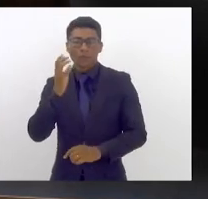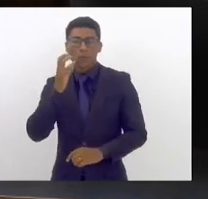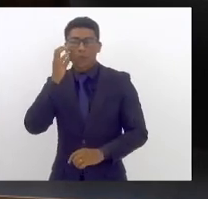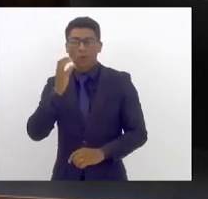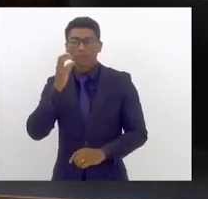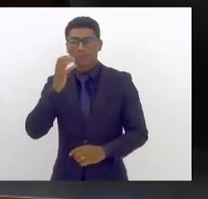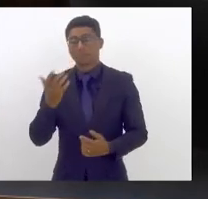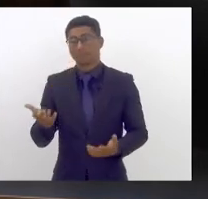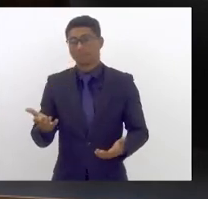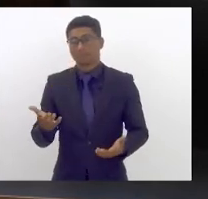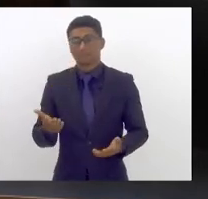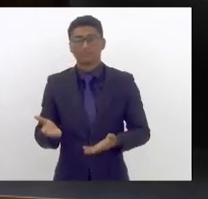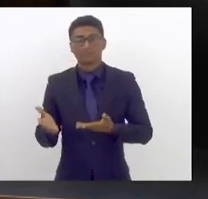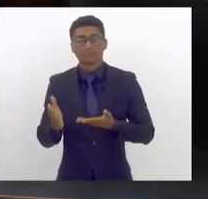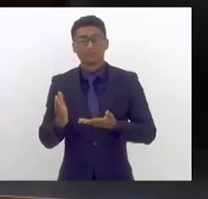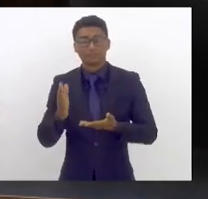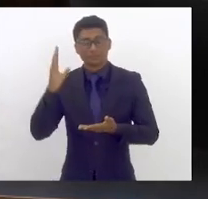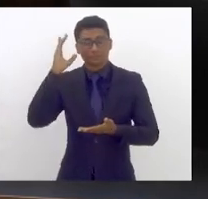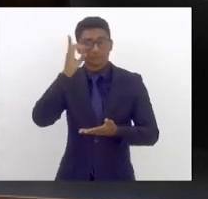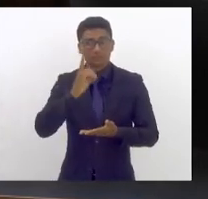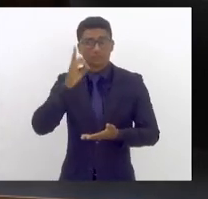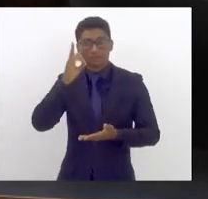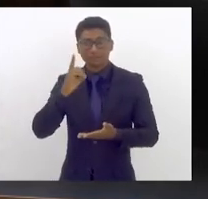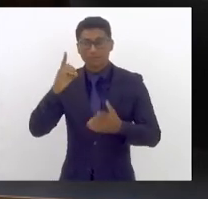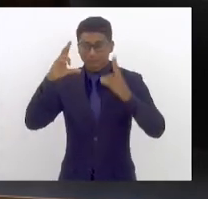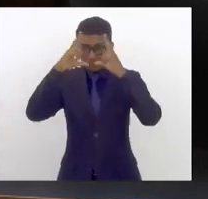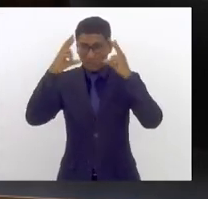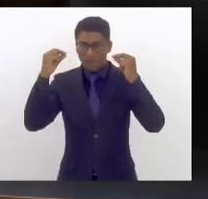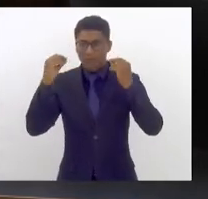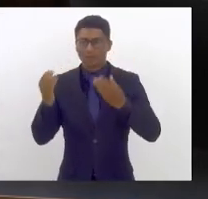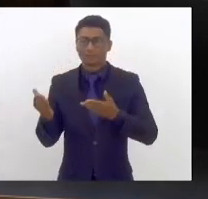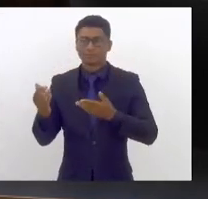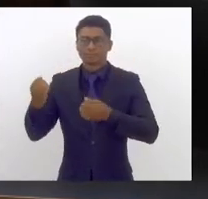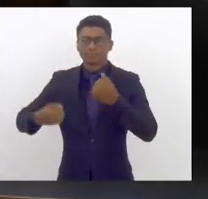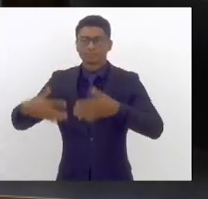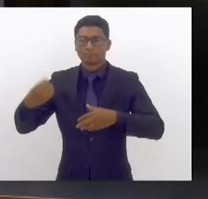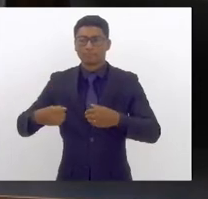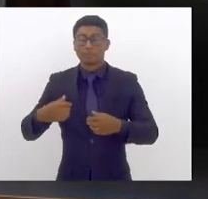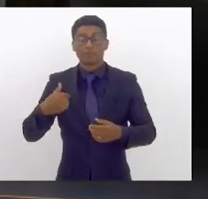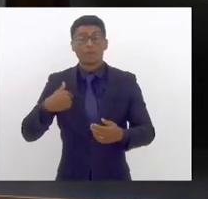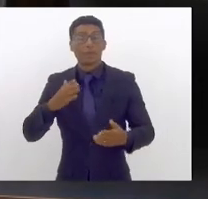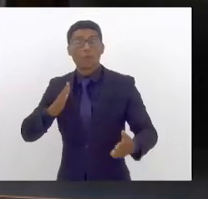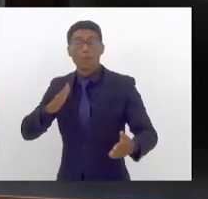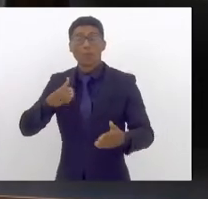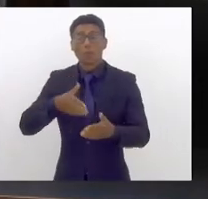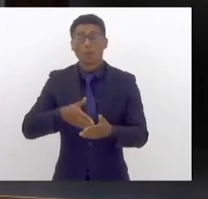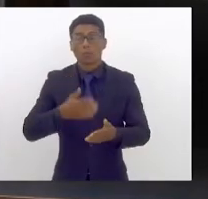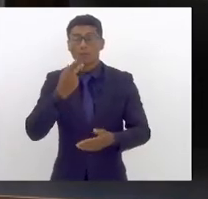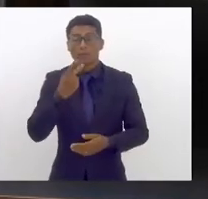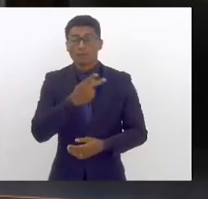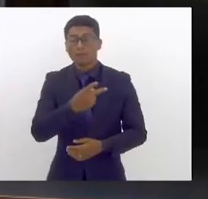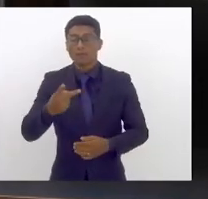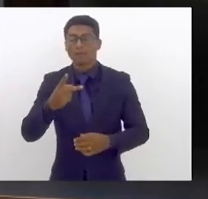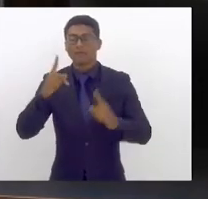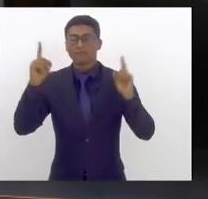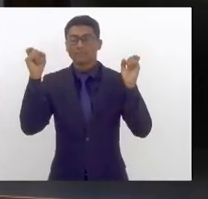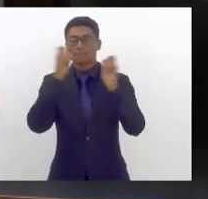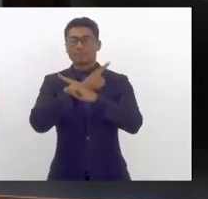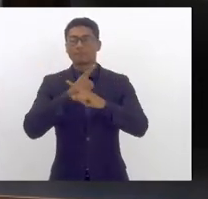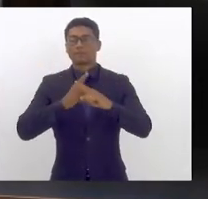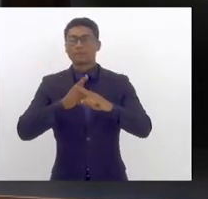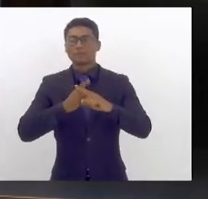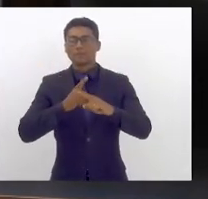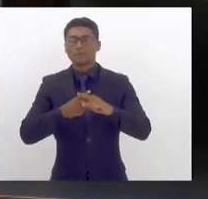diferente da deputada enfermeira Rejane e falar por último é sempre muito difícil porque fica resta muito